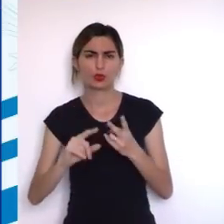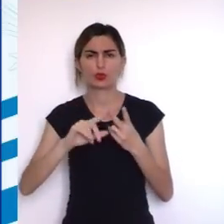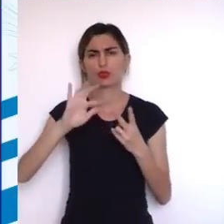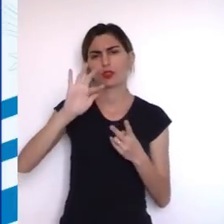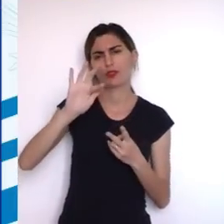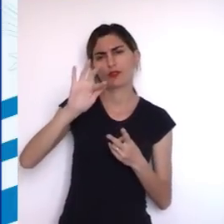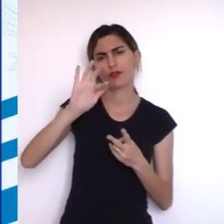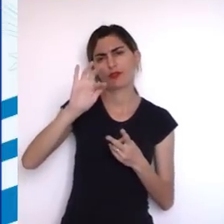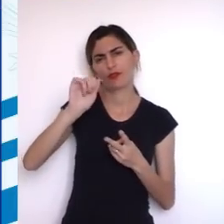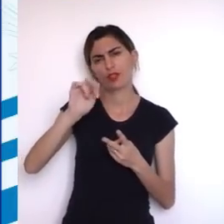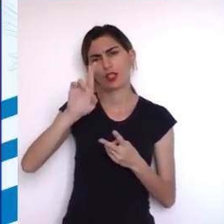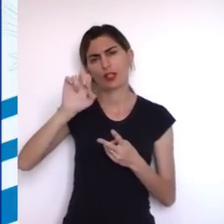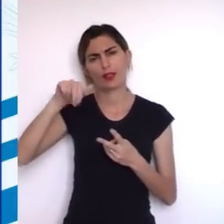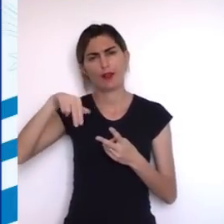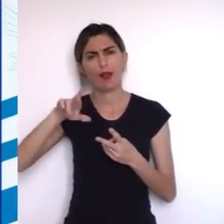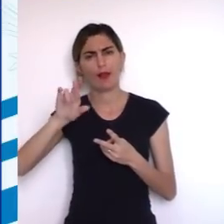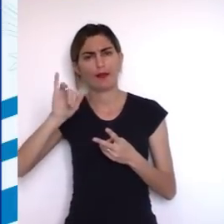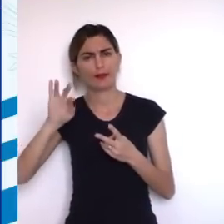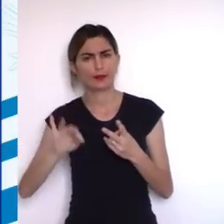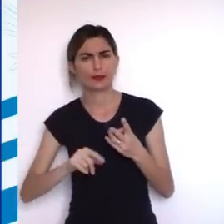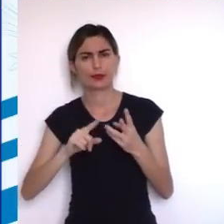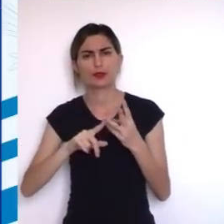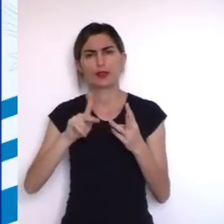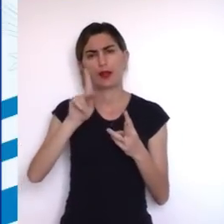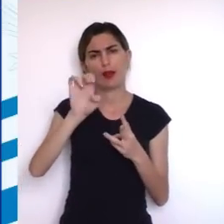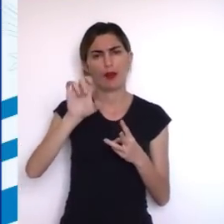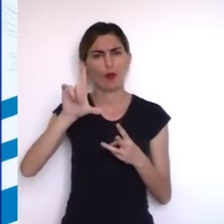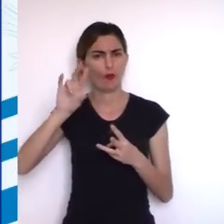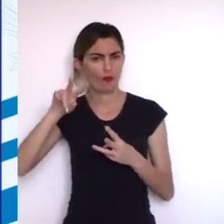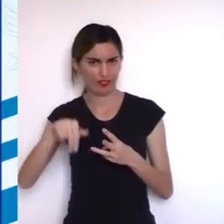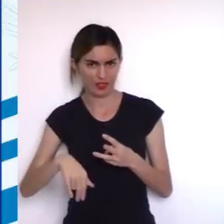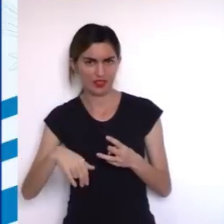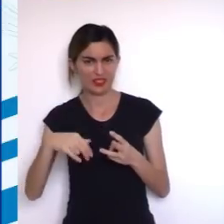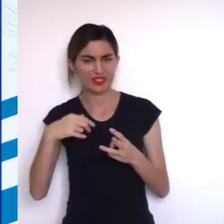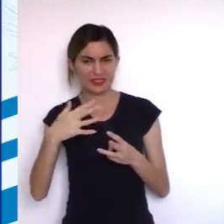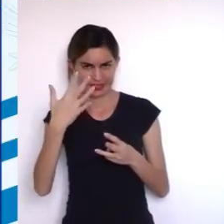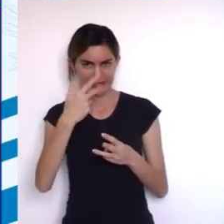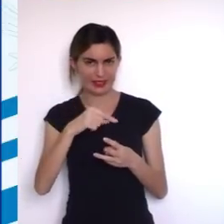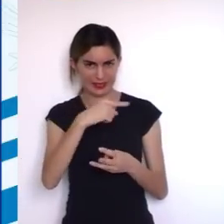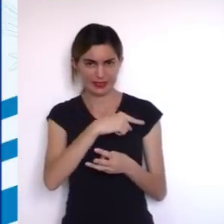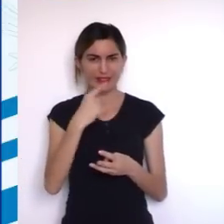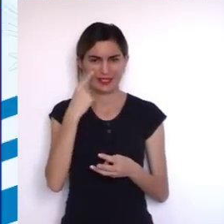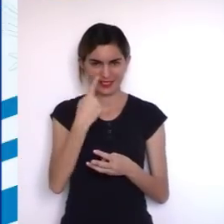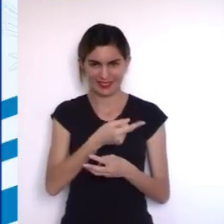de Fahrenheit e de Kelvin. São bem bonitinhos, né?